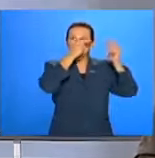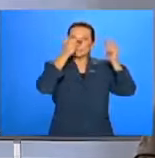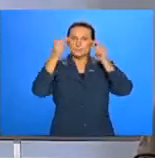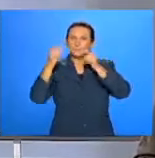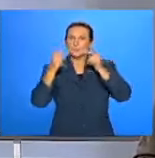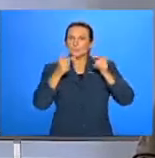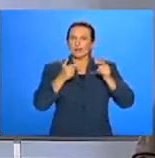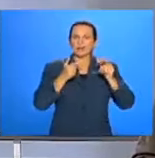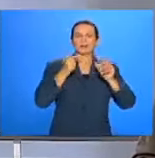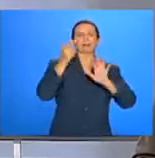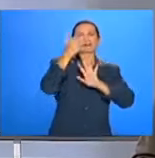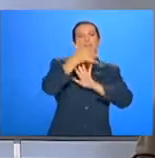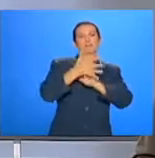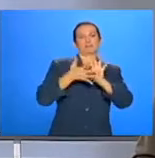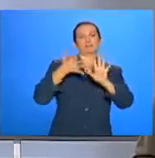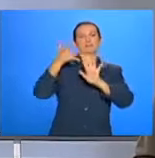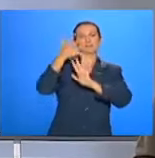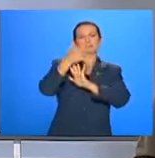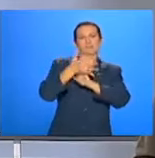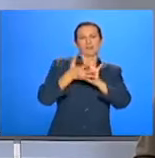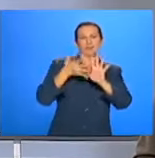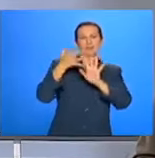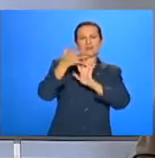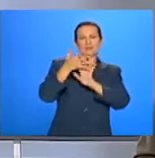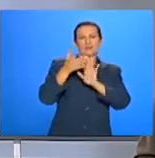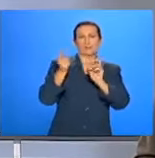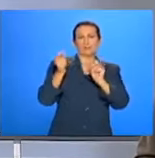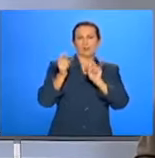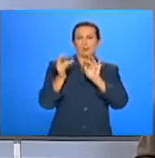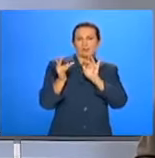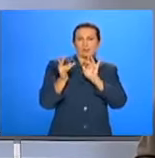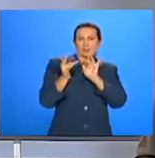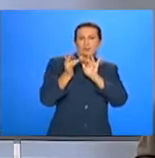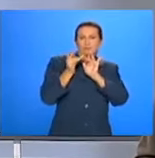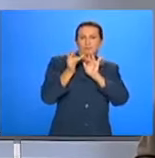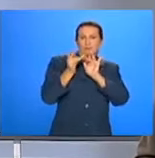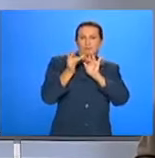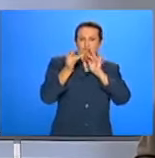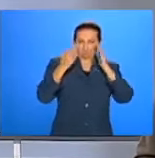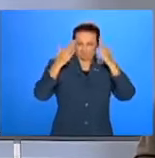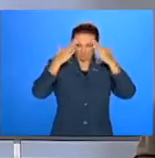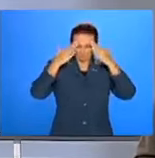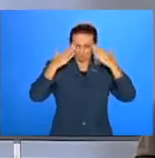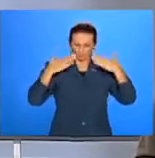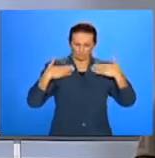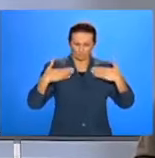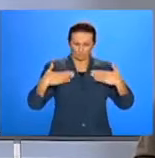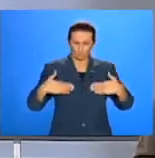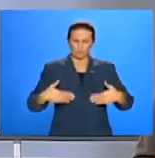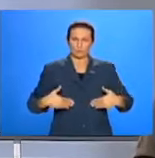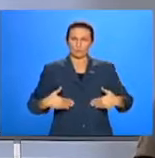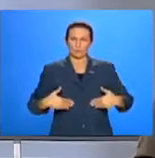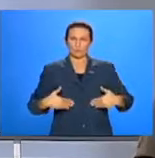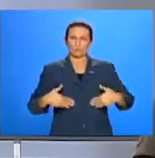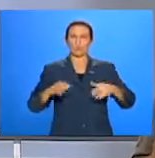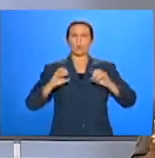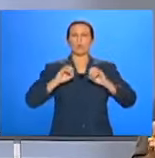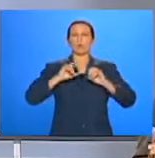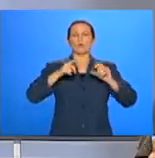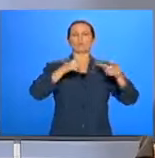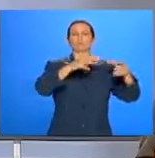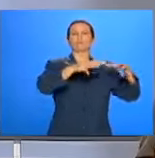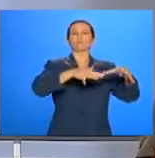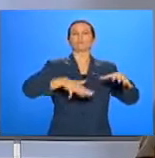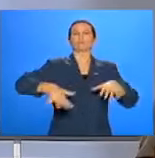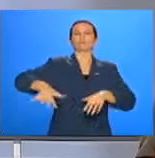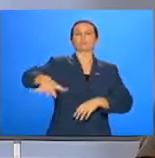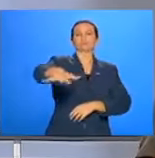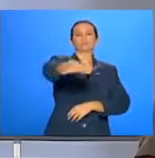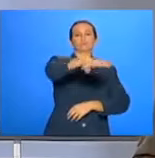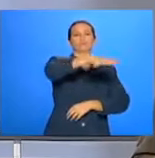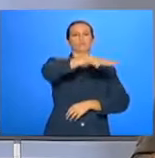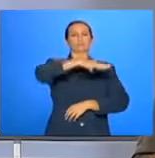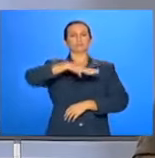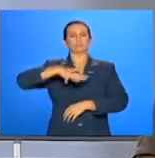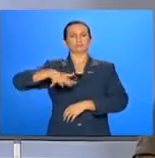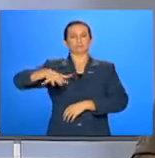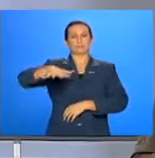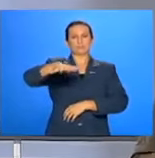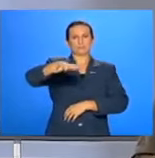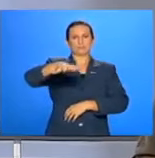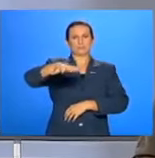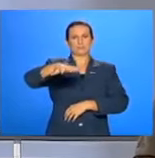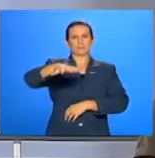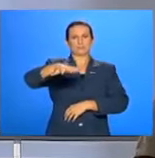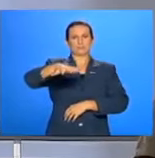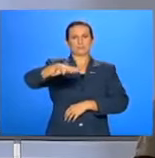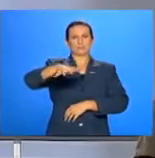o sinal, podendo tocar alguma parte do corpo ou estar em um espaço neutro.